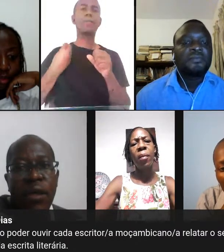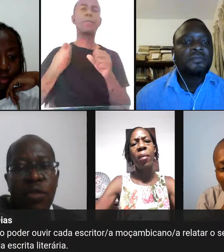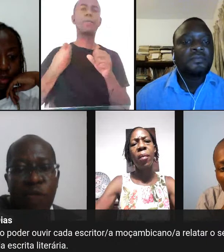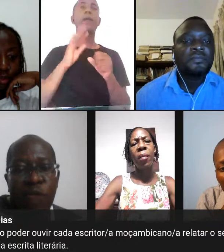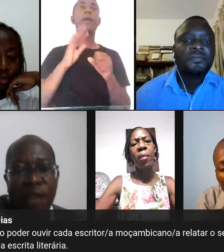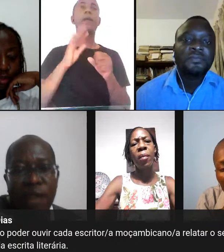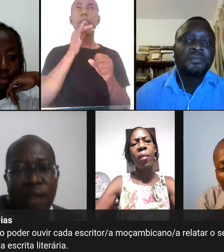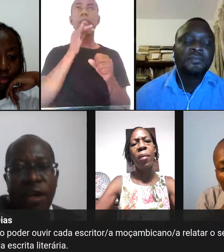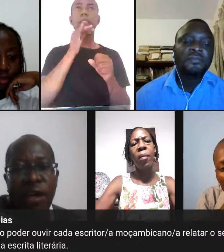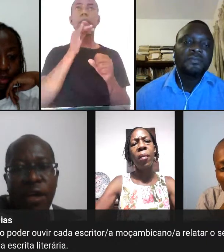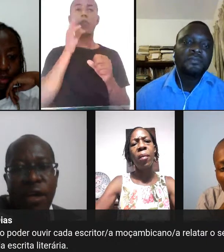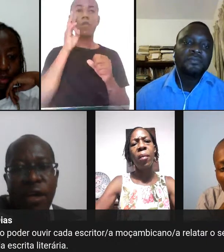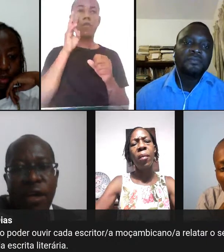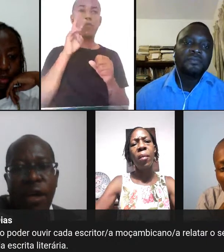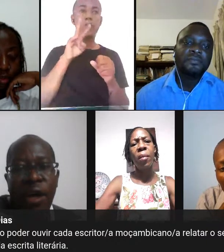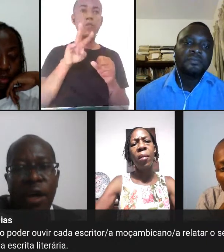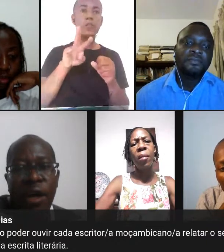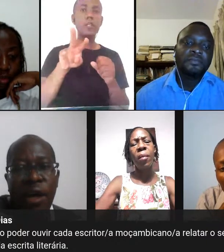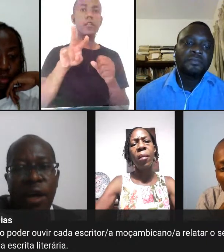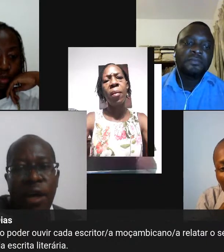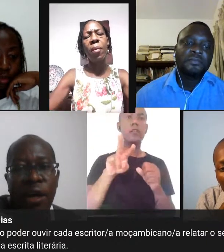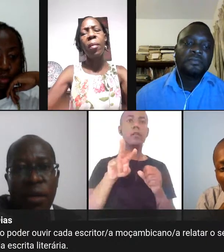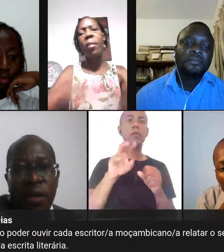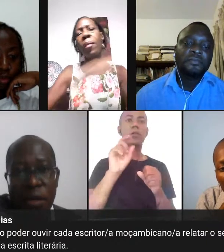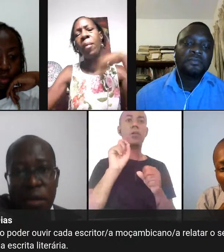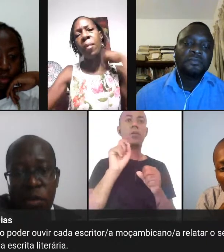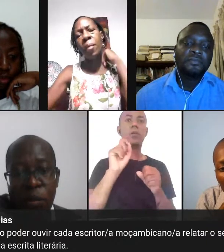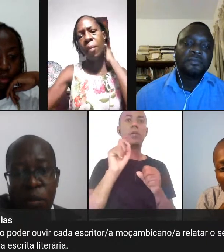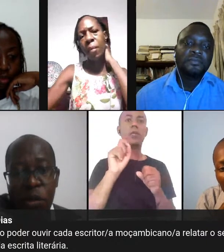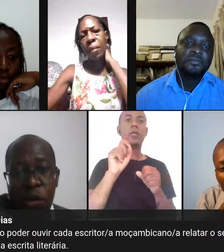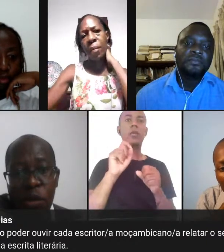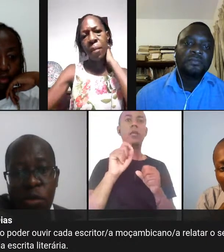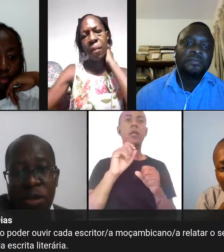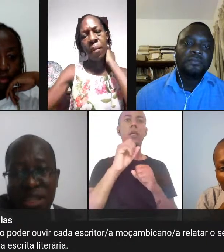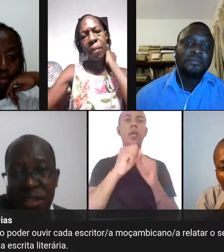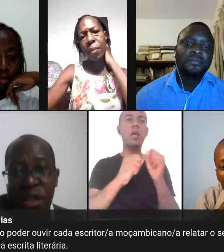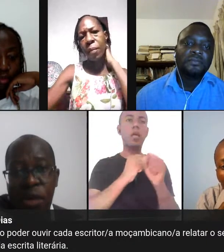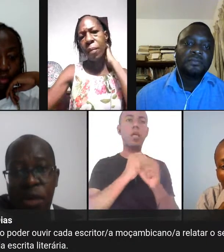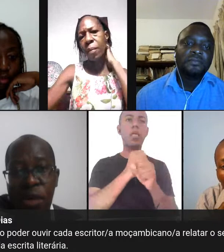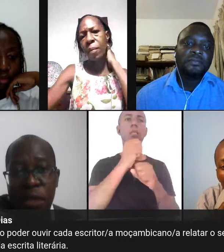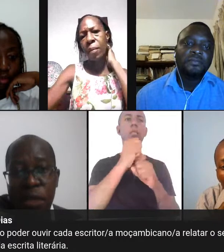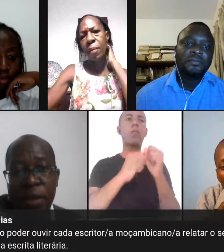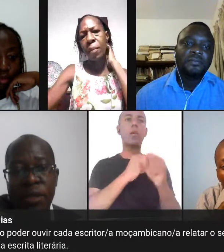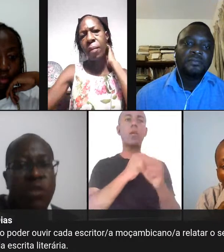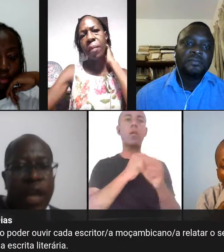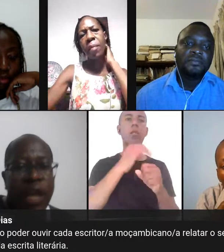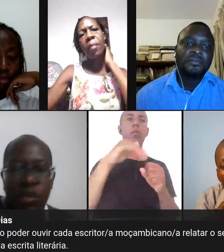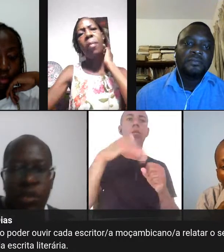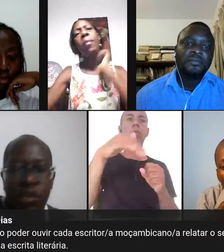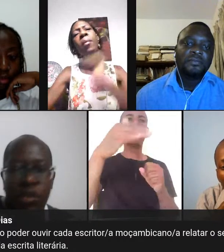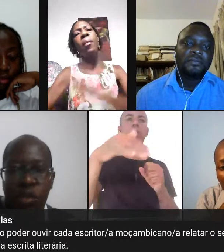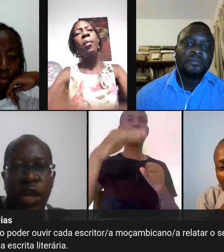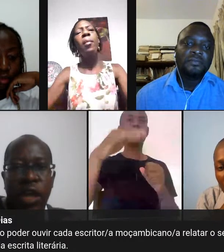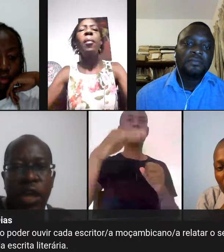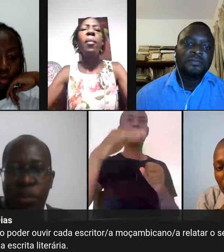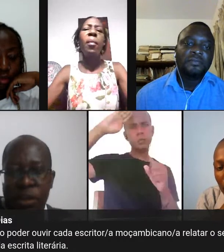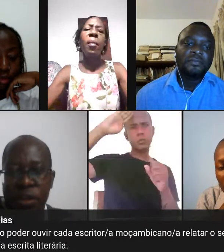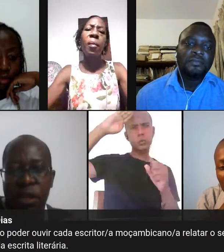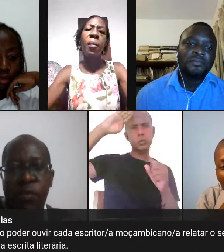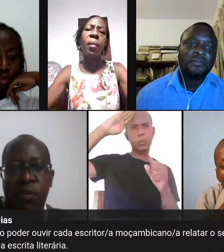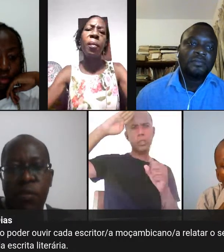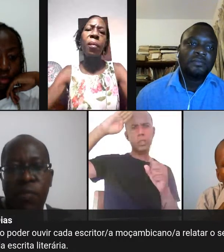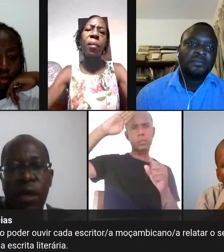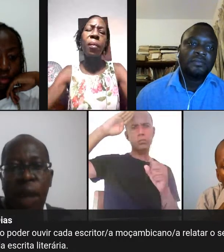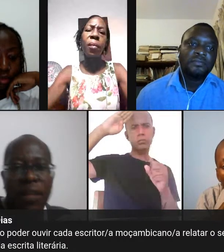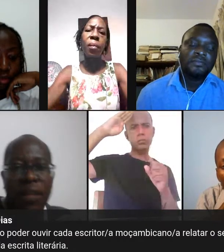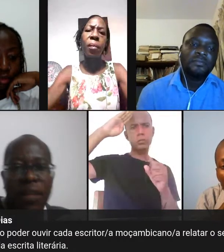durante no período de transição à independência, soldados coloniais, por exemplo, a passarem por uma rua.